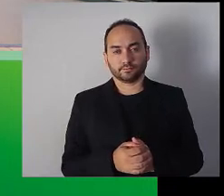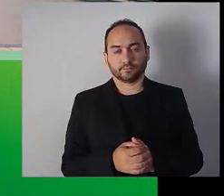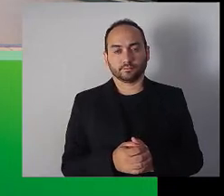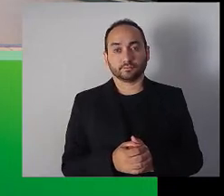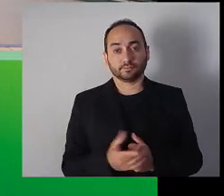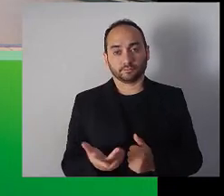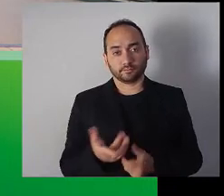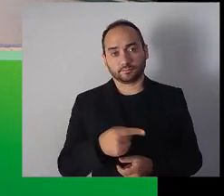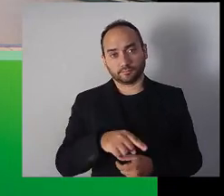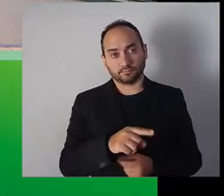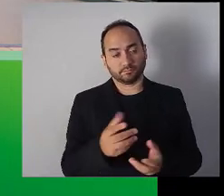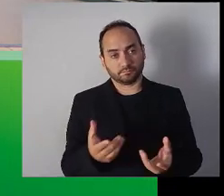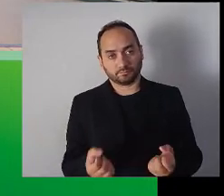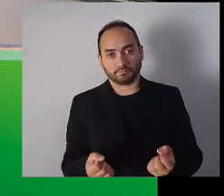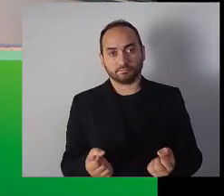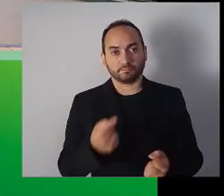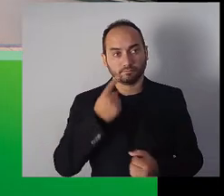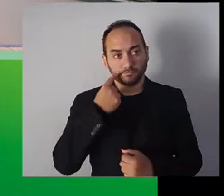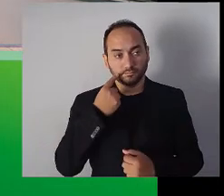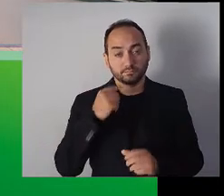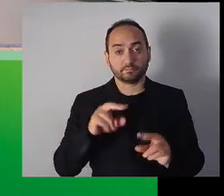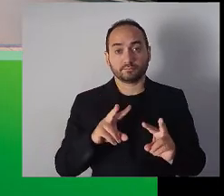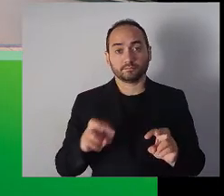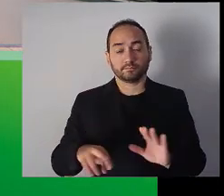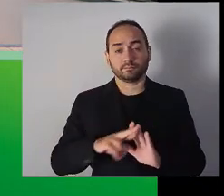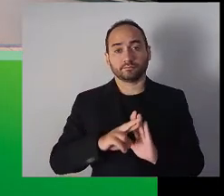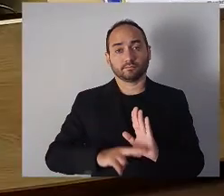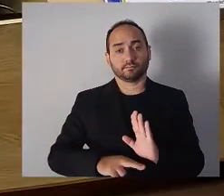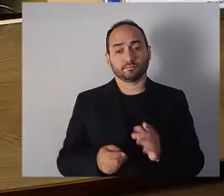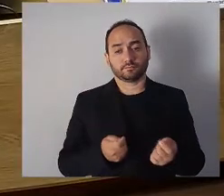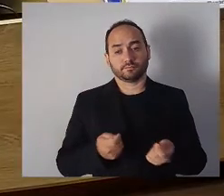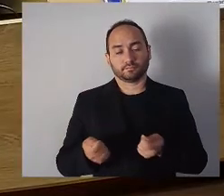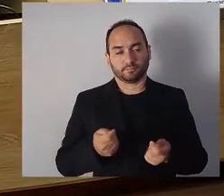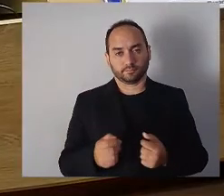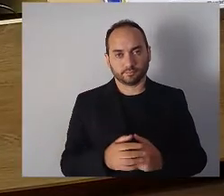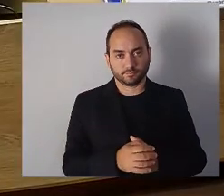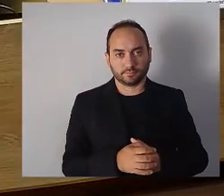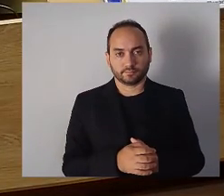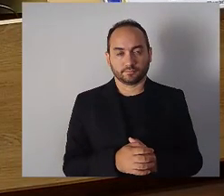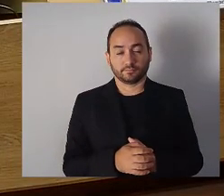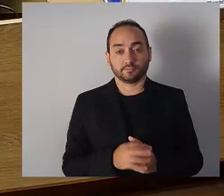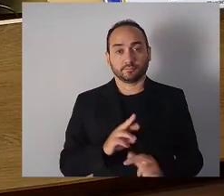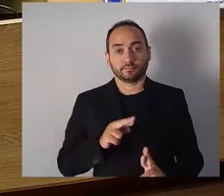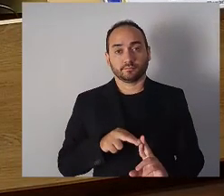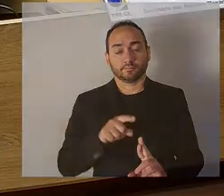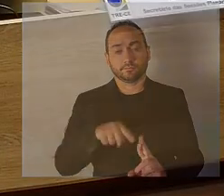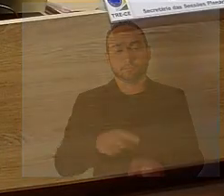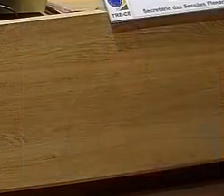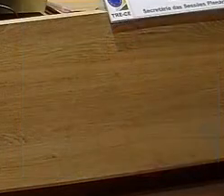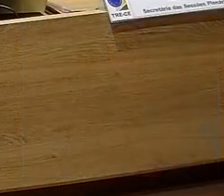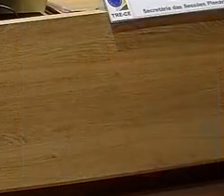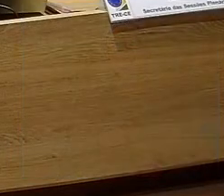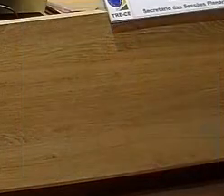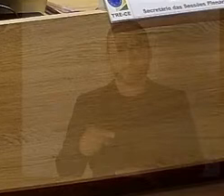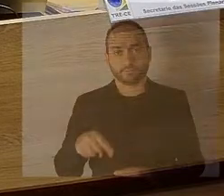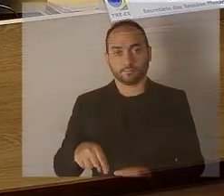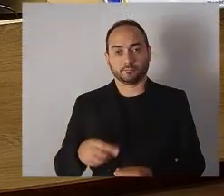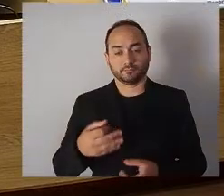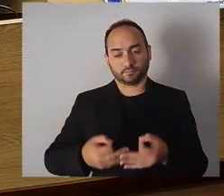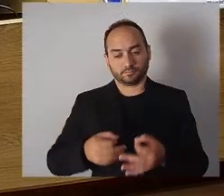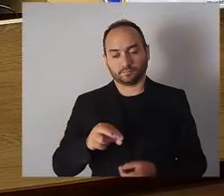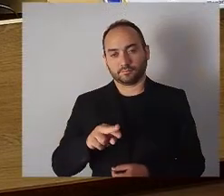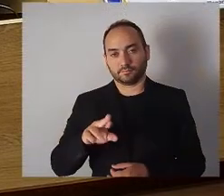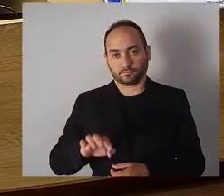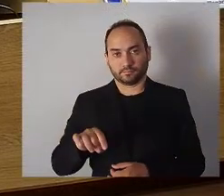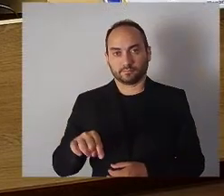validação de Vossas Excelências o relatório de gestão de, referente ao ano de 2023 do Tribunal Regional Eleitoral